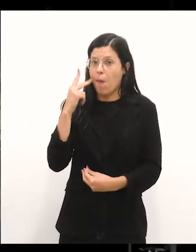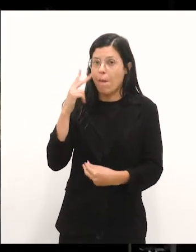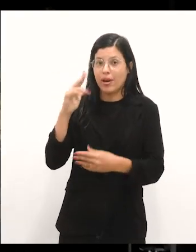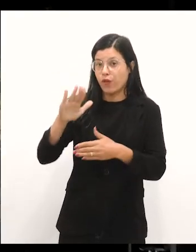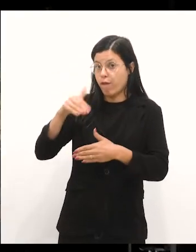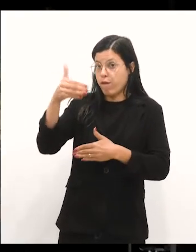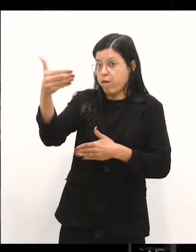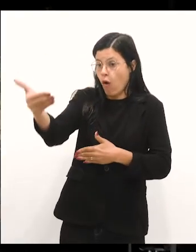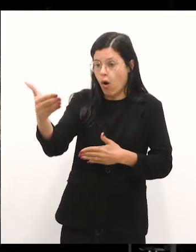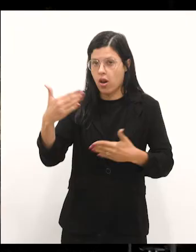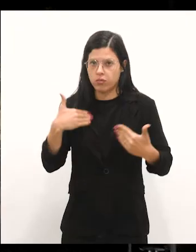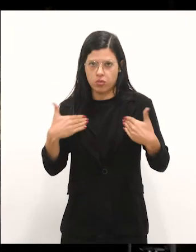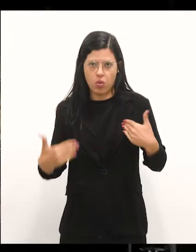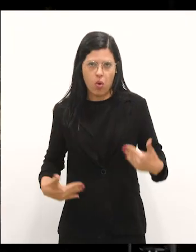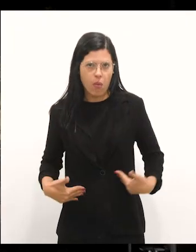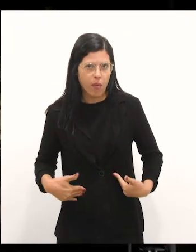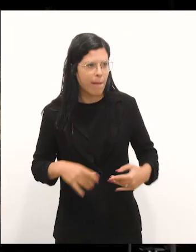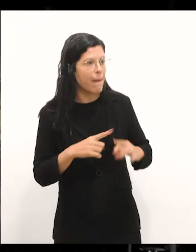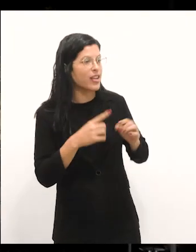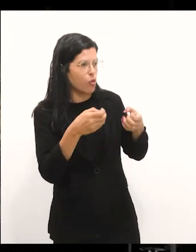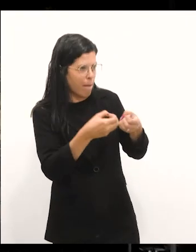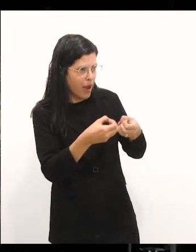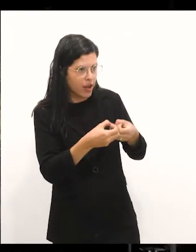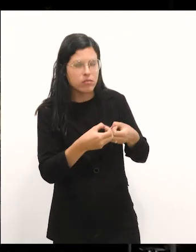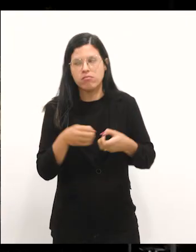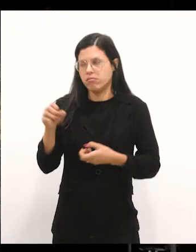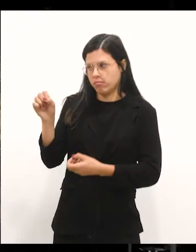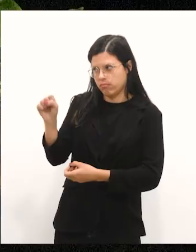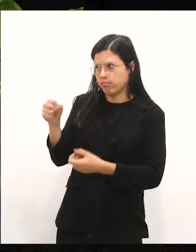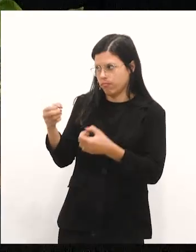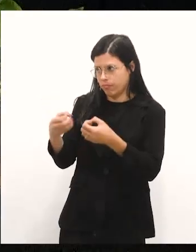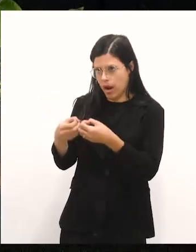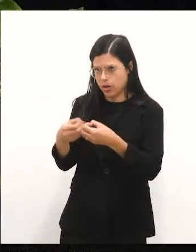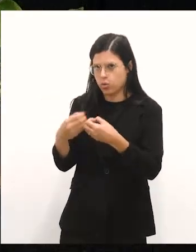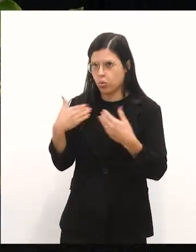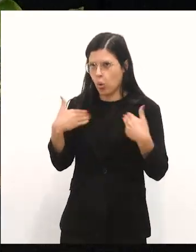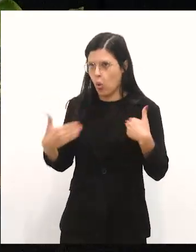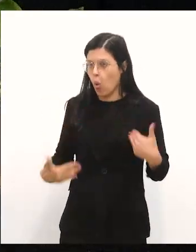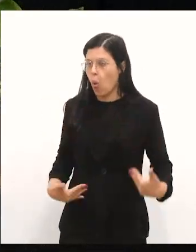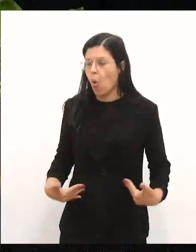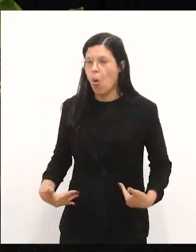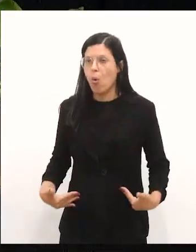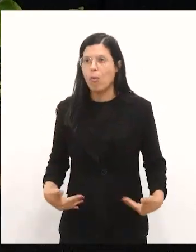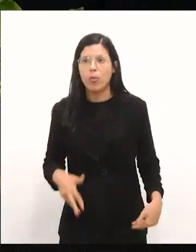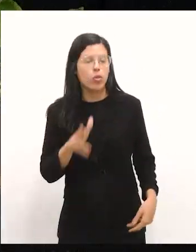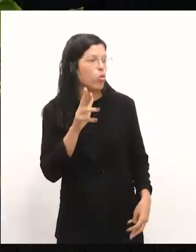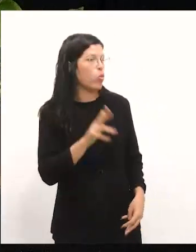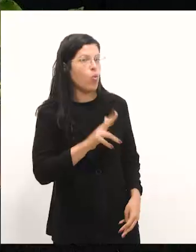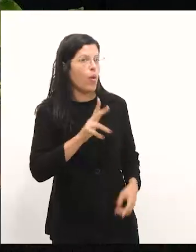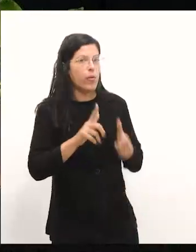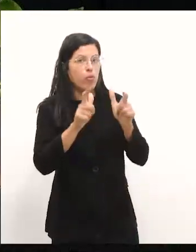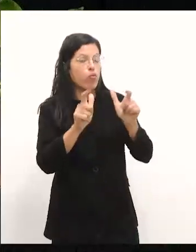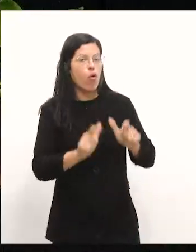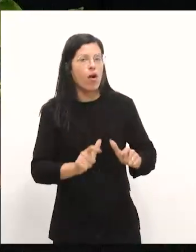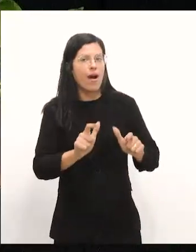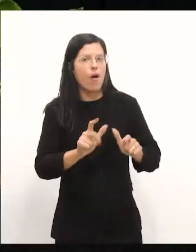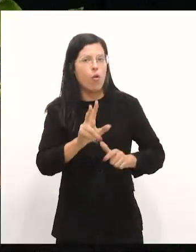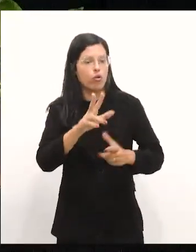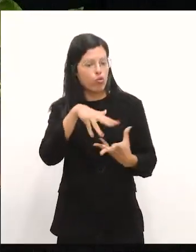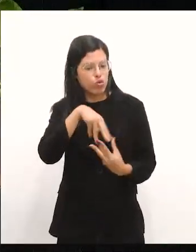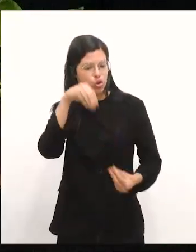do corpo. Mais próximo ao corpo? Próximo ao corpo. Então, dependendo não é um local que ele